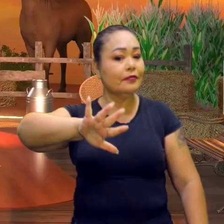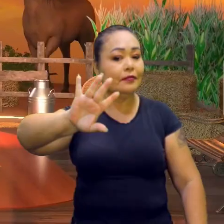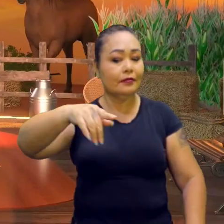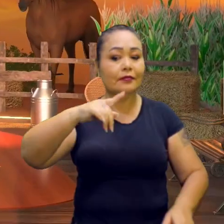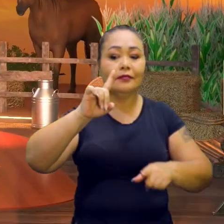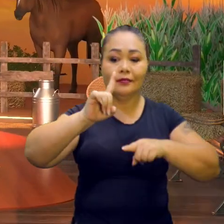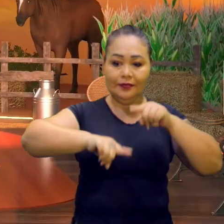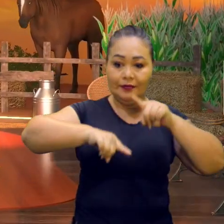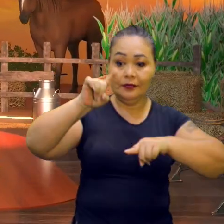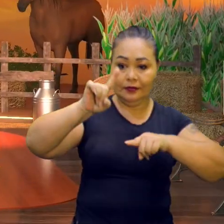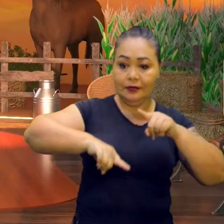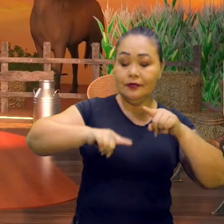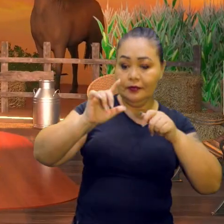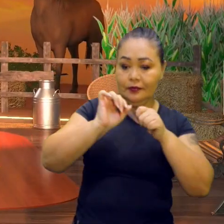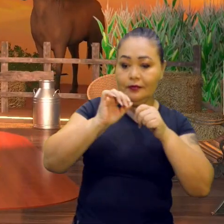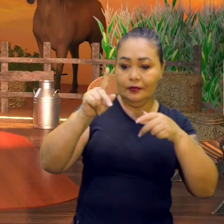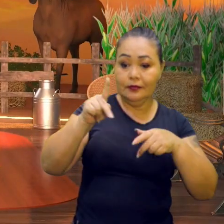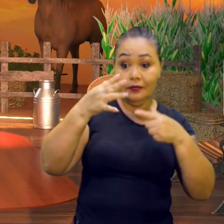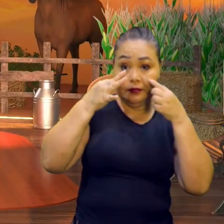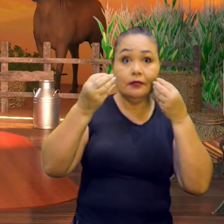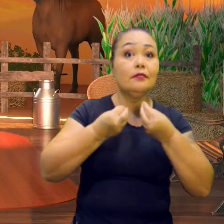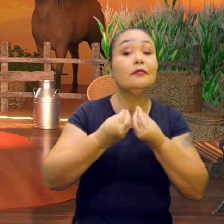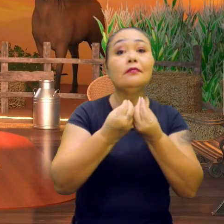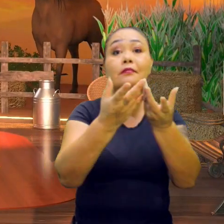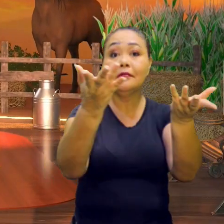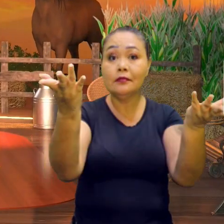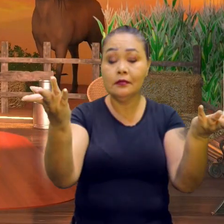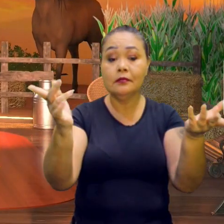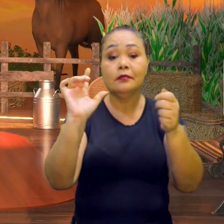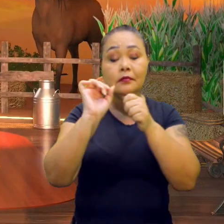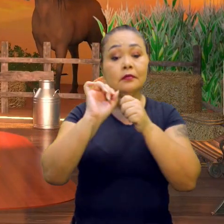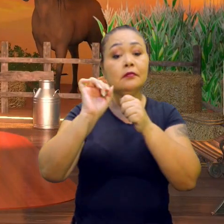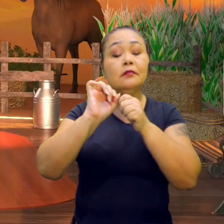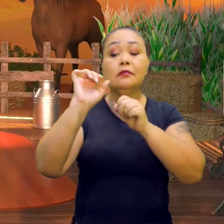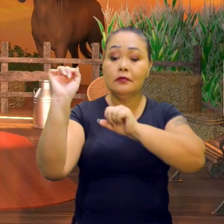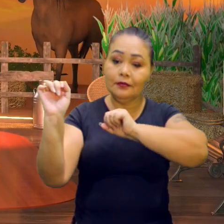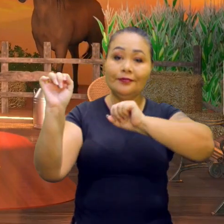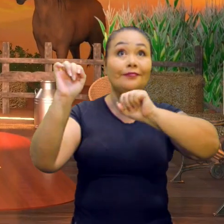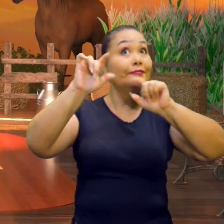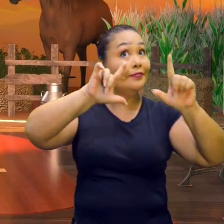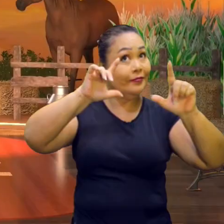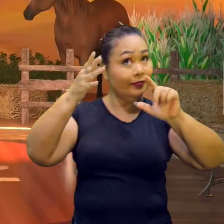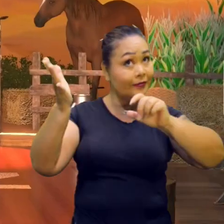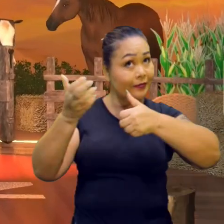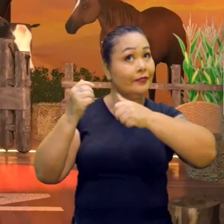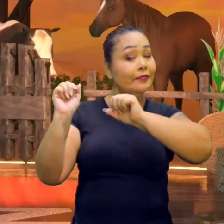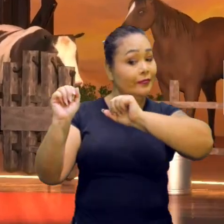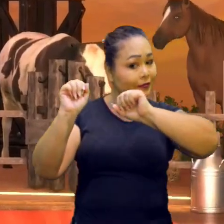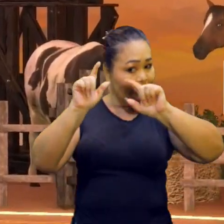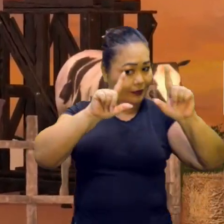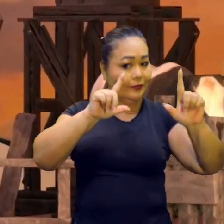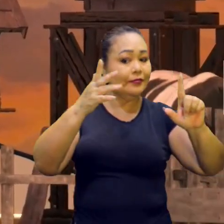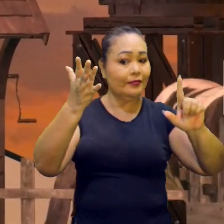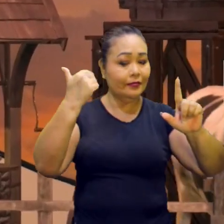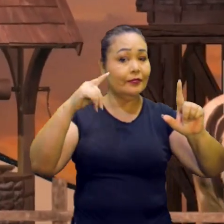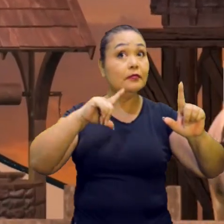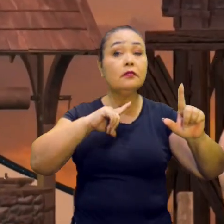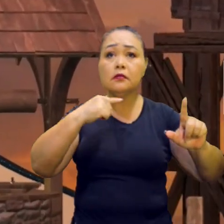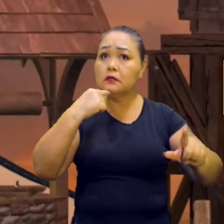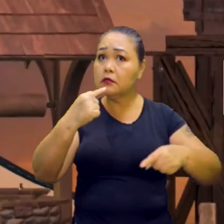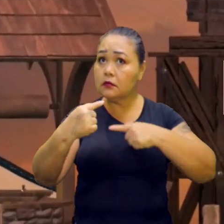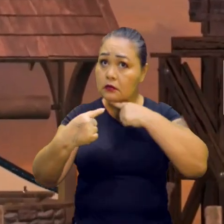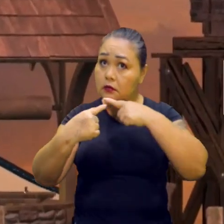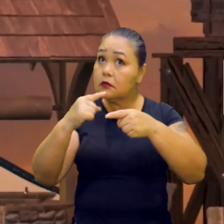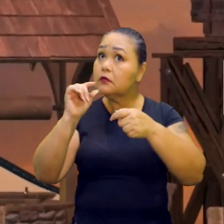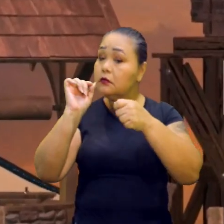já distribuíram para vocês. Vamos seguindo lâmina por lâmina, tá bom? E claro, deu dúvida? Faça suas anotações. Assim